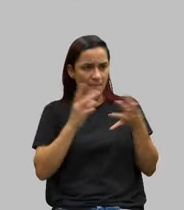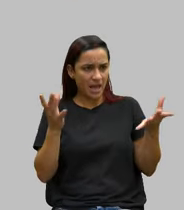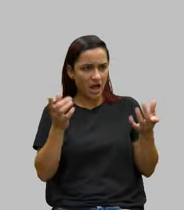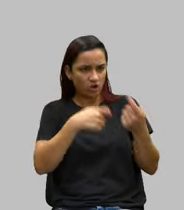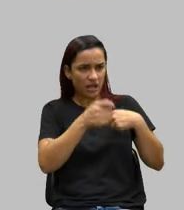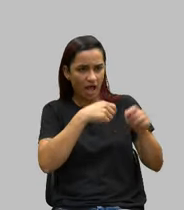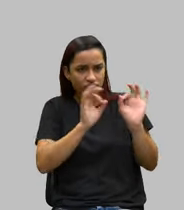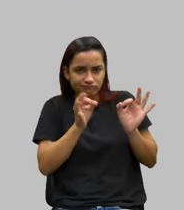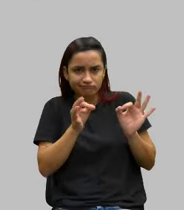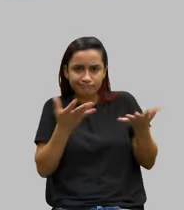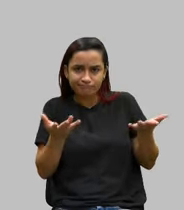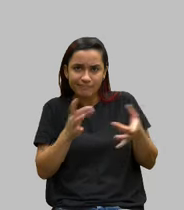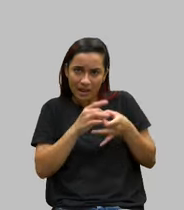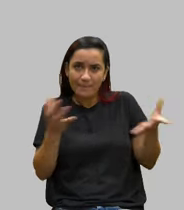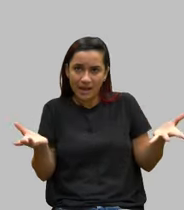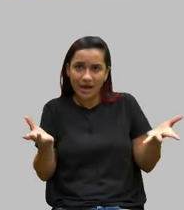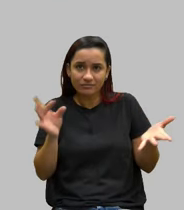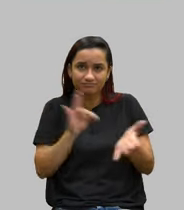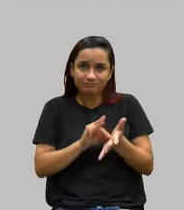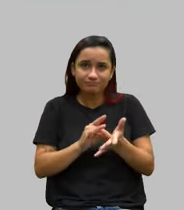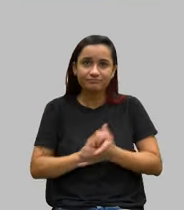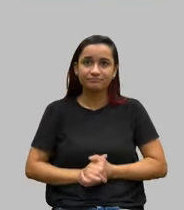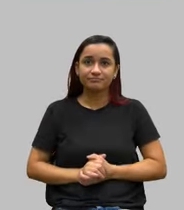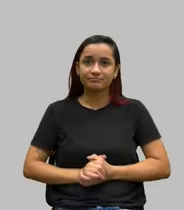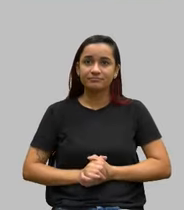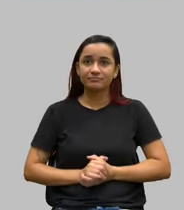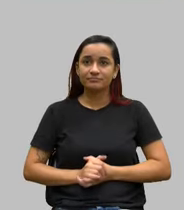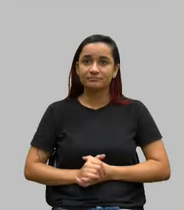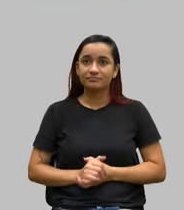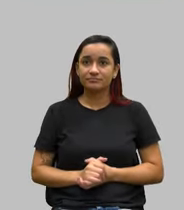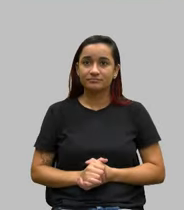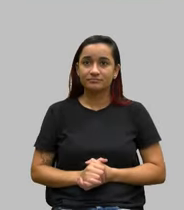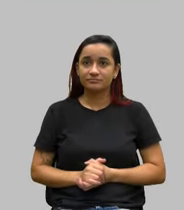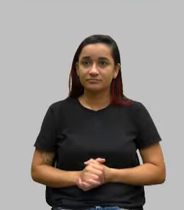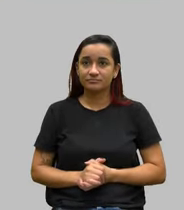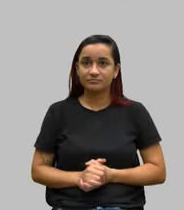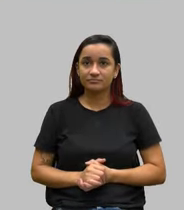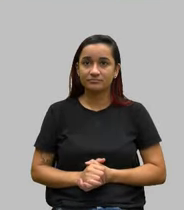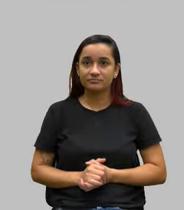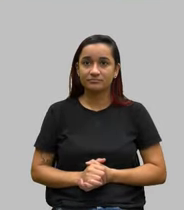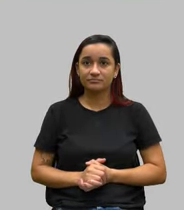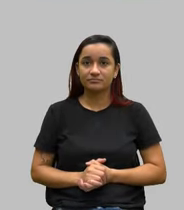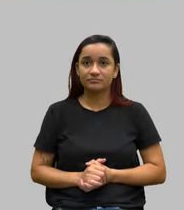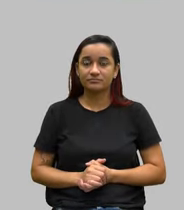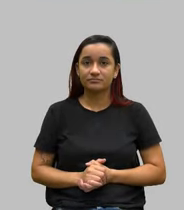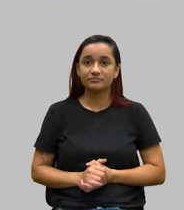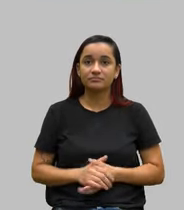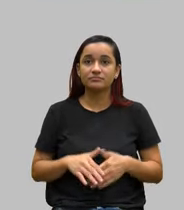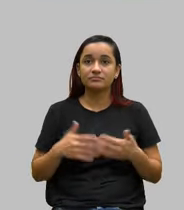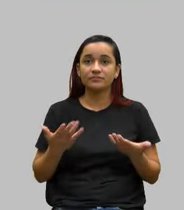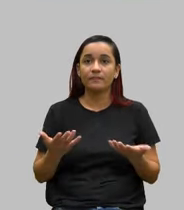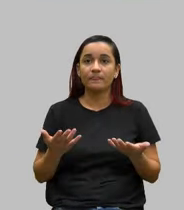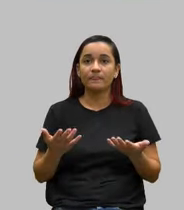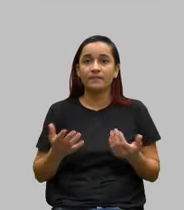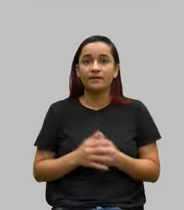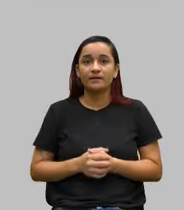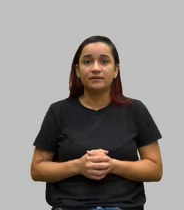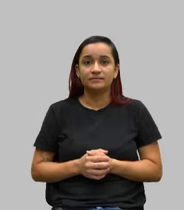tráfico de drogas Deputado Bosco Voss exelência tem a palavra que nós tem